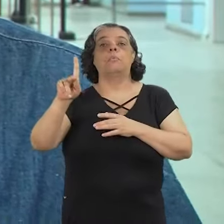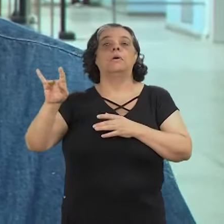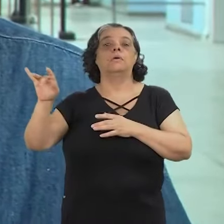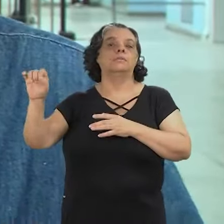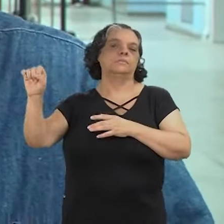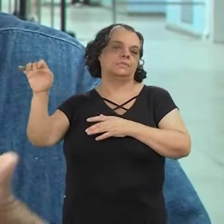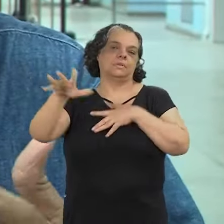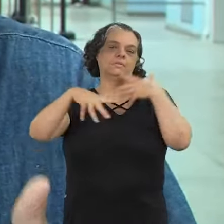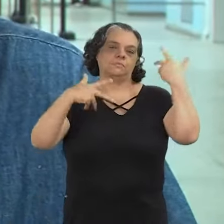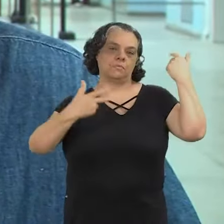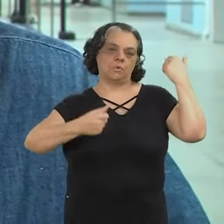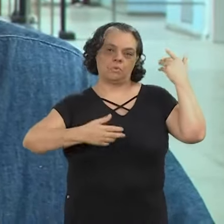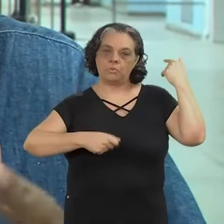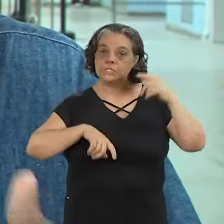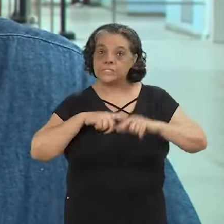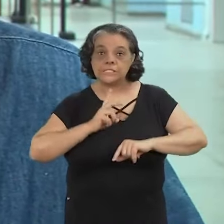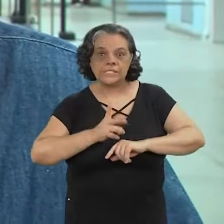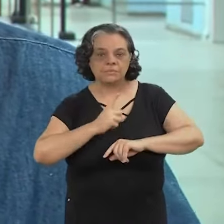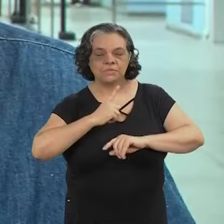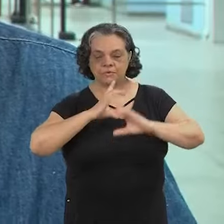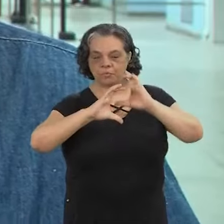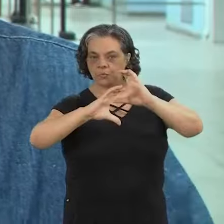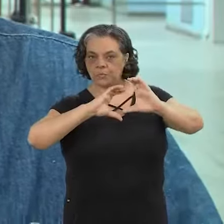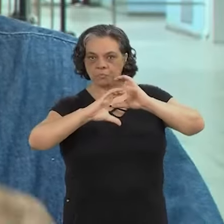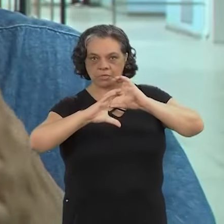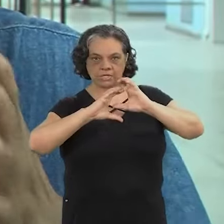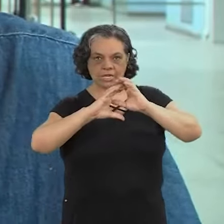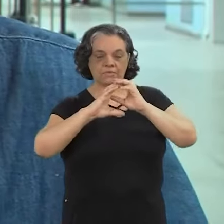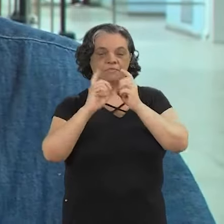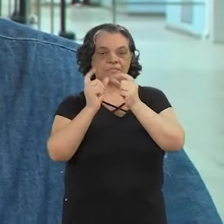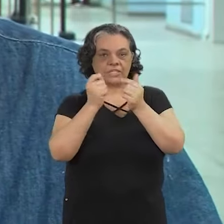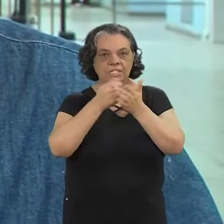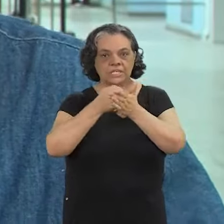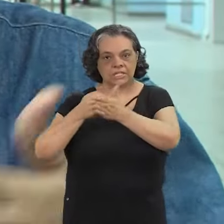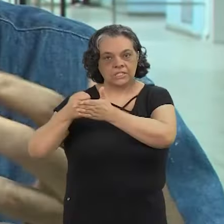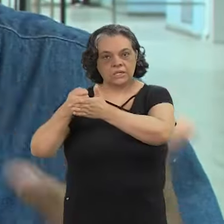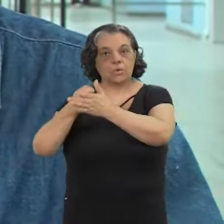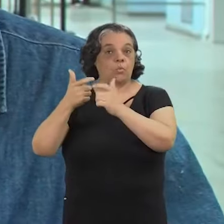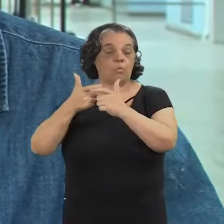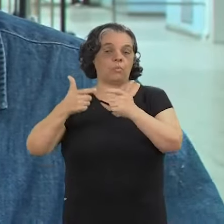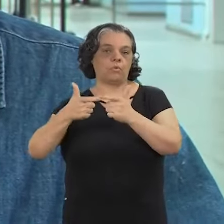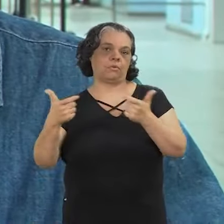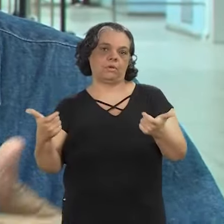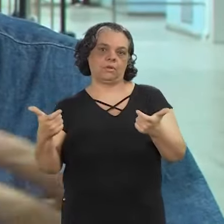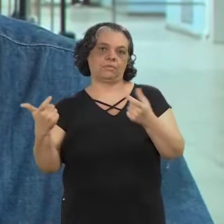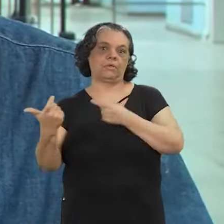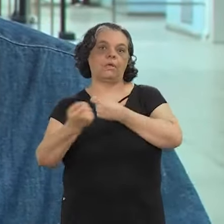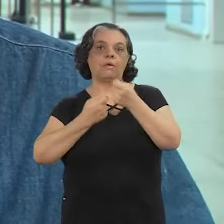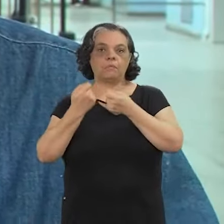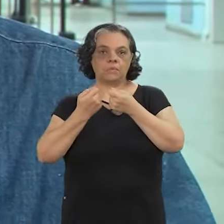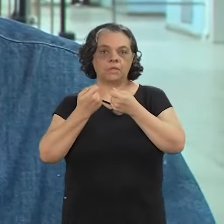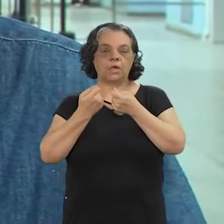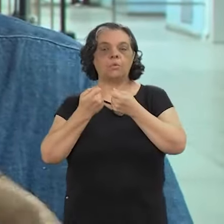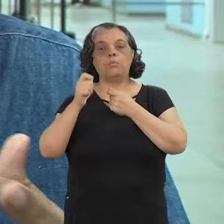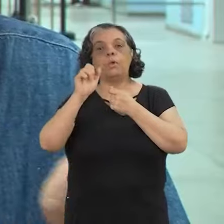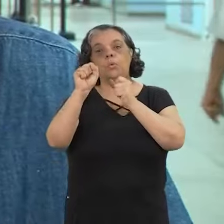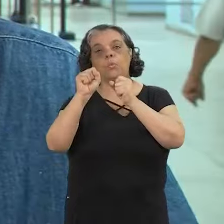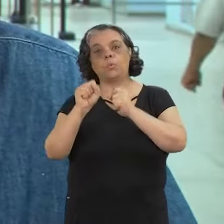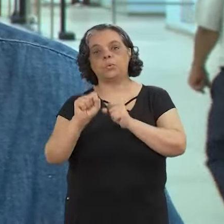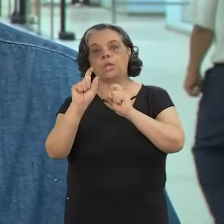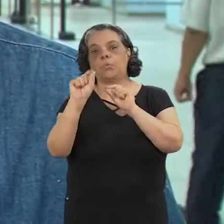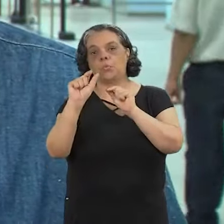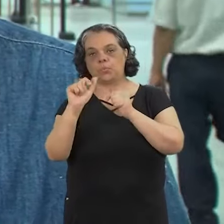espanhol nós sempre tivemos veículos de comunicação financiados pelo grande capital pelo